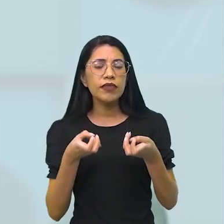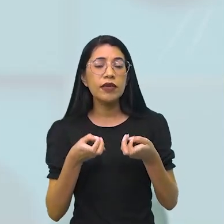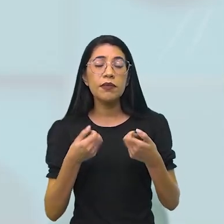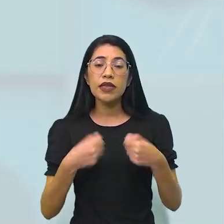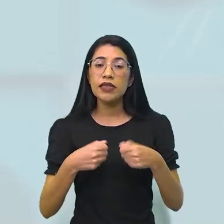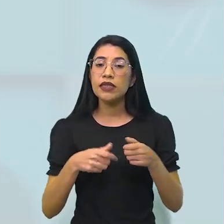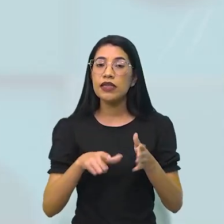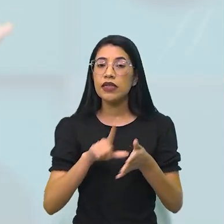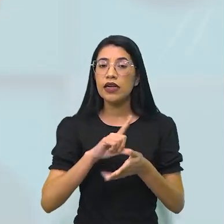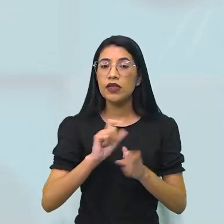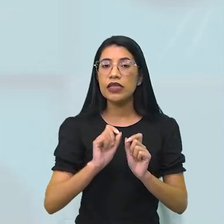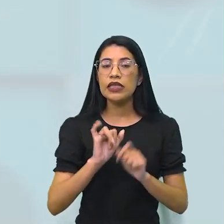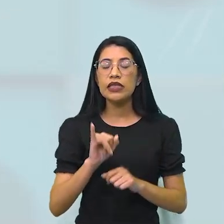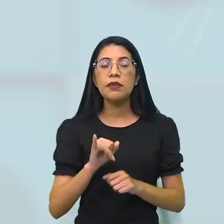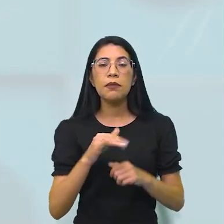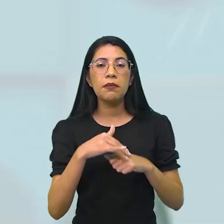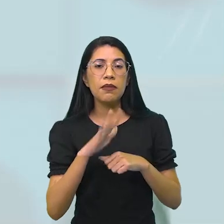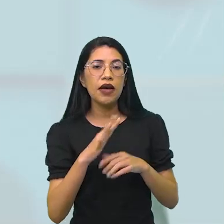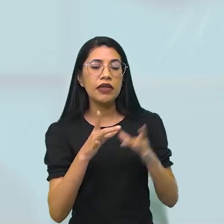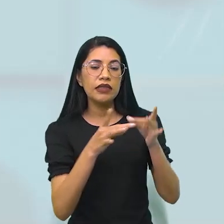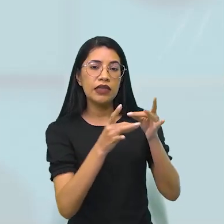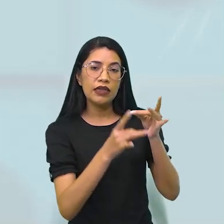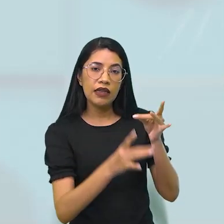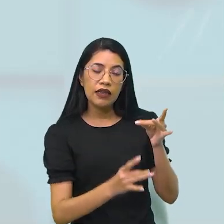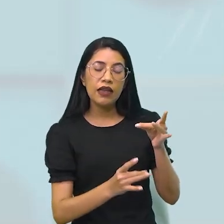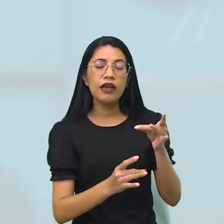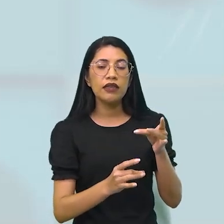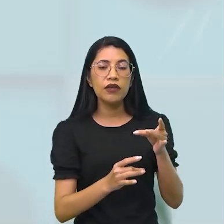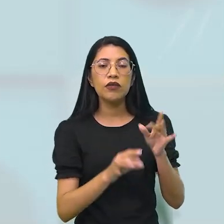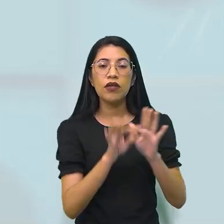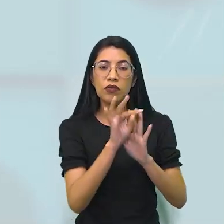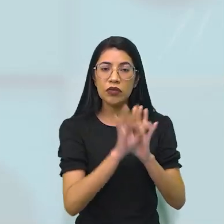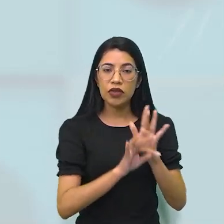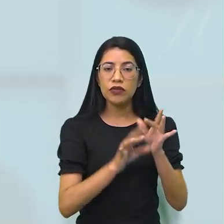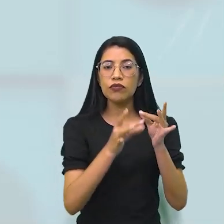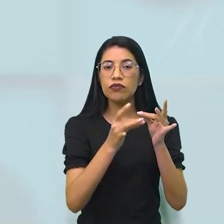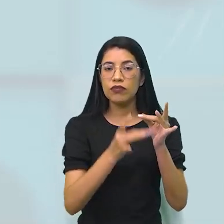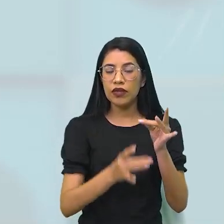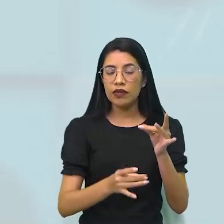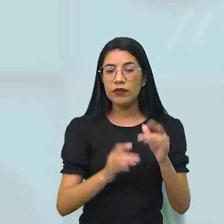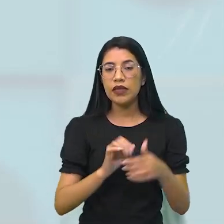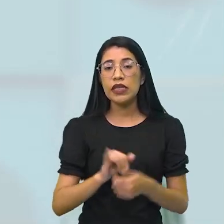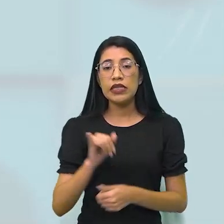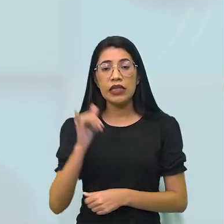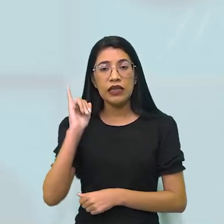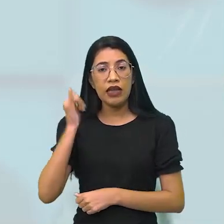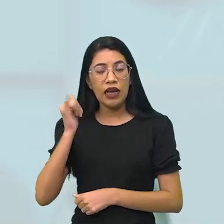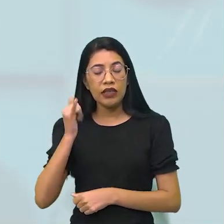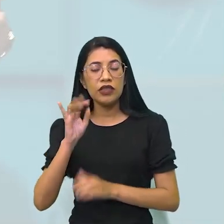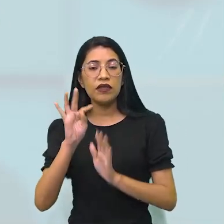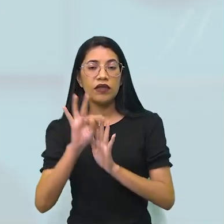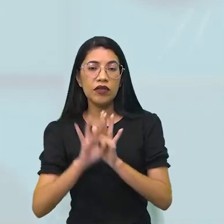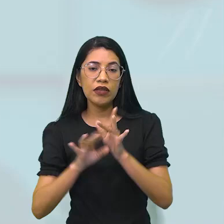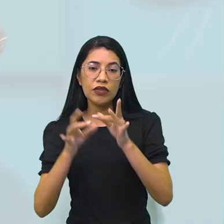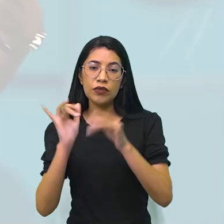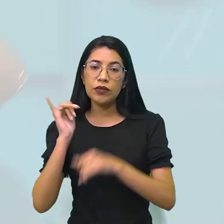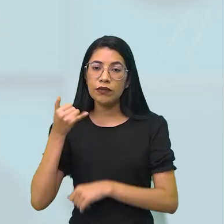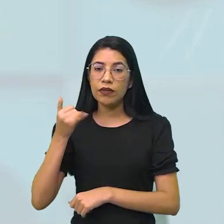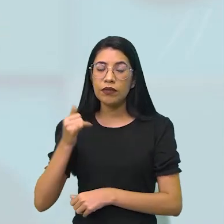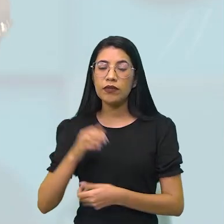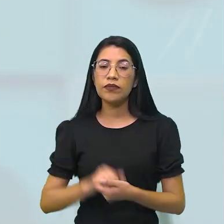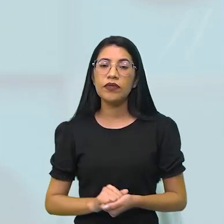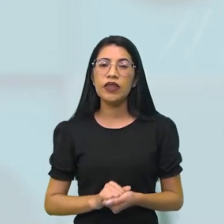mais descrição. Tem mais coisas descritivas? Então ele é um texto descritivo. Tem mais narrativa, então ele é um texto narrativo. Tem uma pegada,